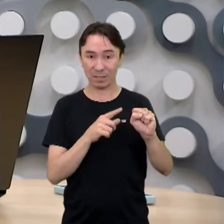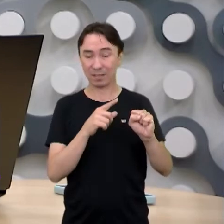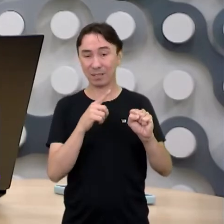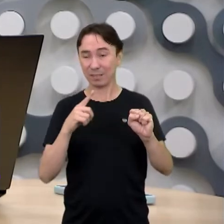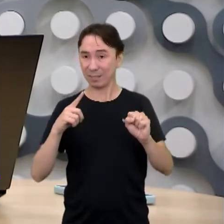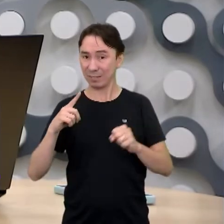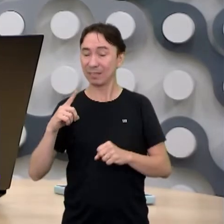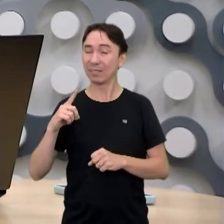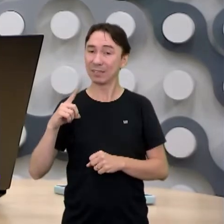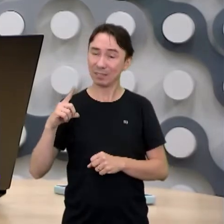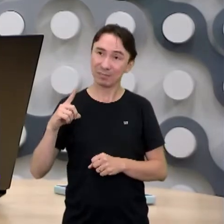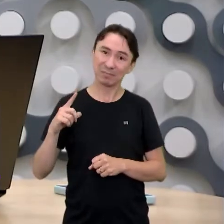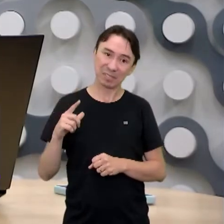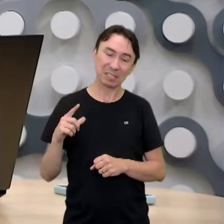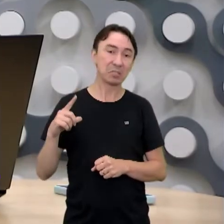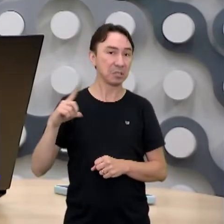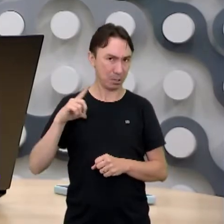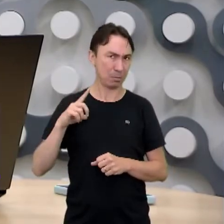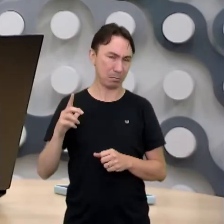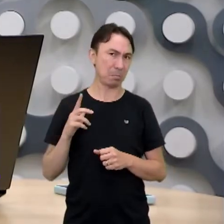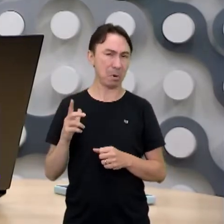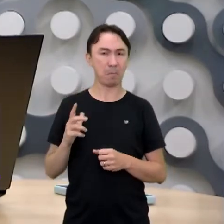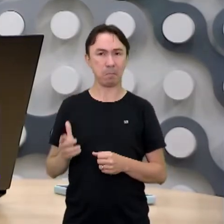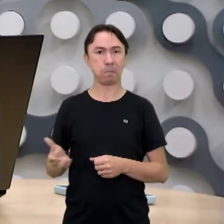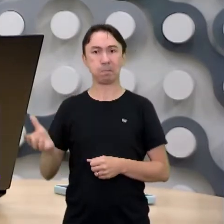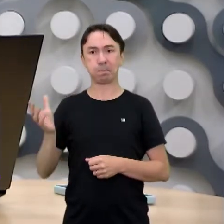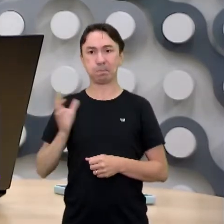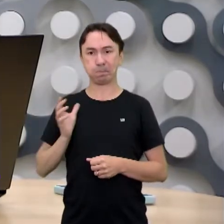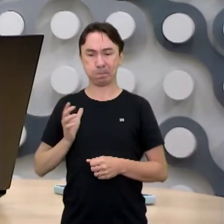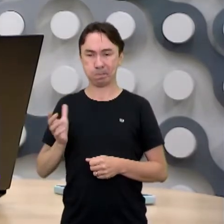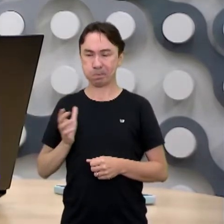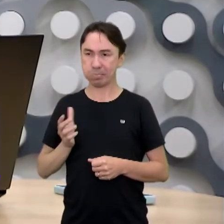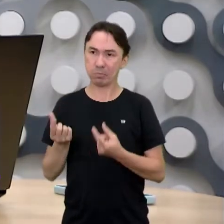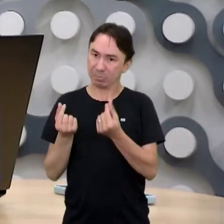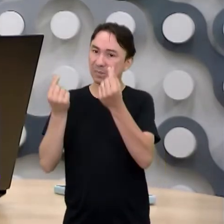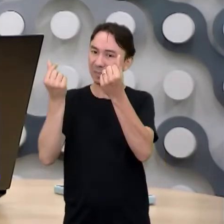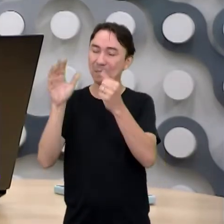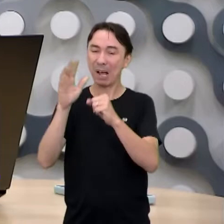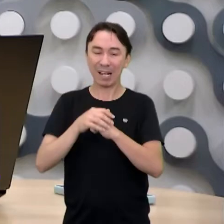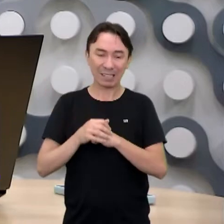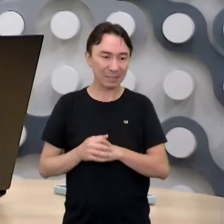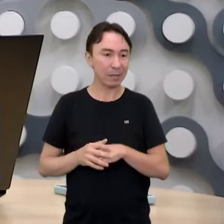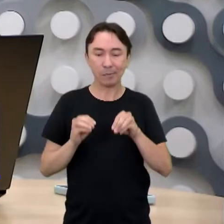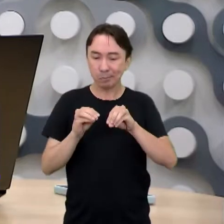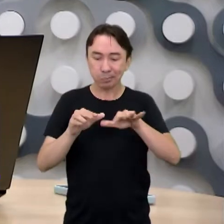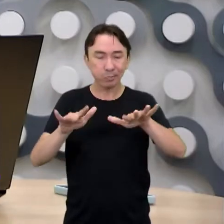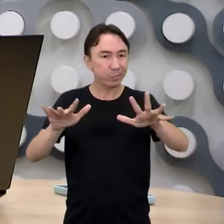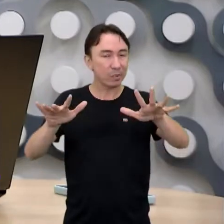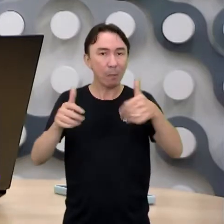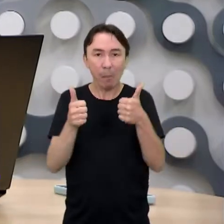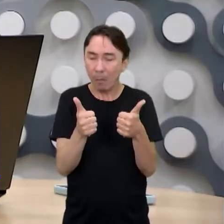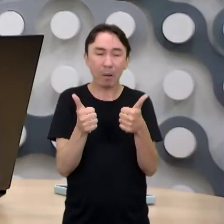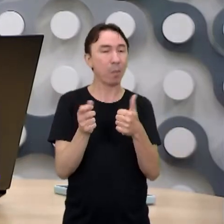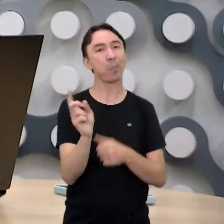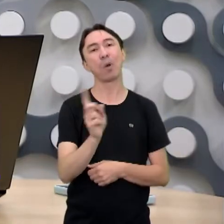gente demonstra que a riqueza ela não é tão bem distribuída pelos números que foram apresentados aí para vocês, tá certo?